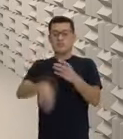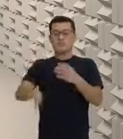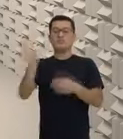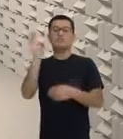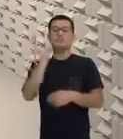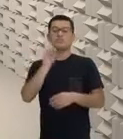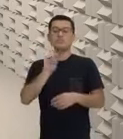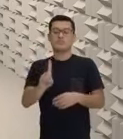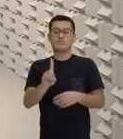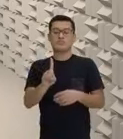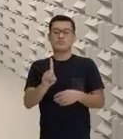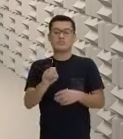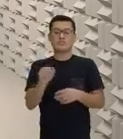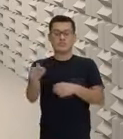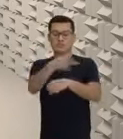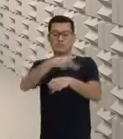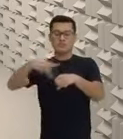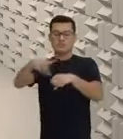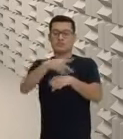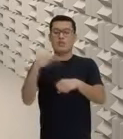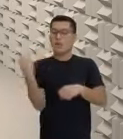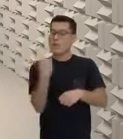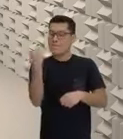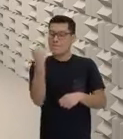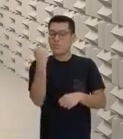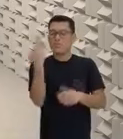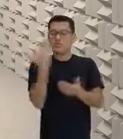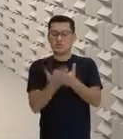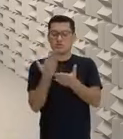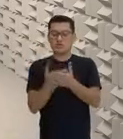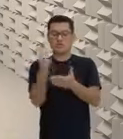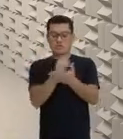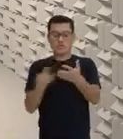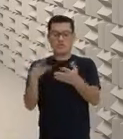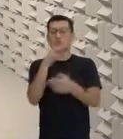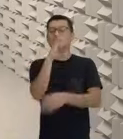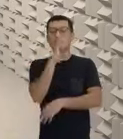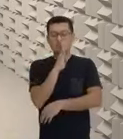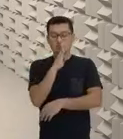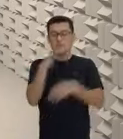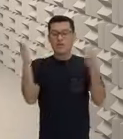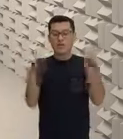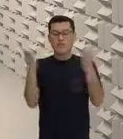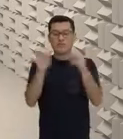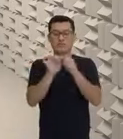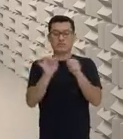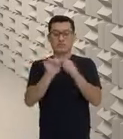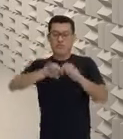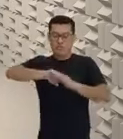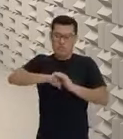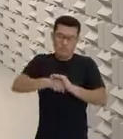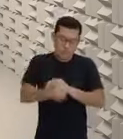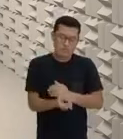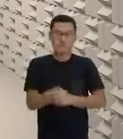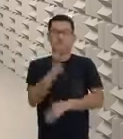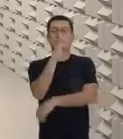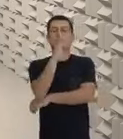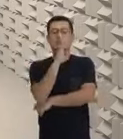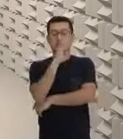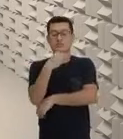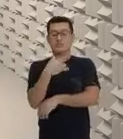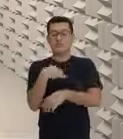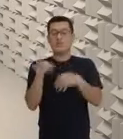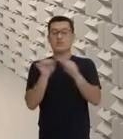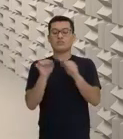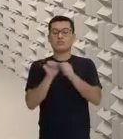de artes Olha só com Márcia é importante no estudo do silêncio e neste momento eu vou fazer mais profundo silêncio que